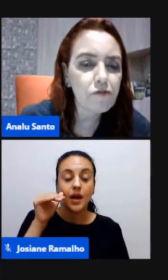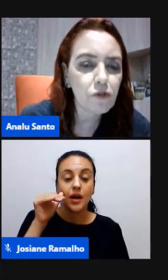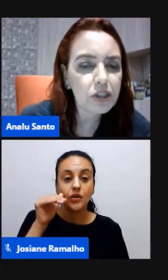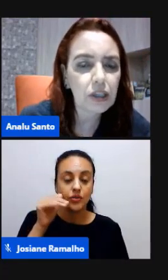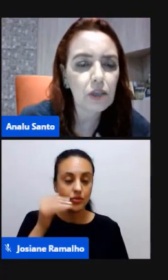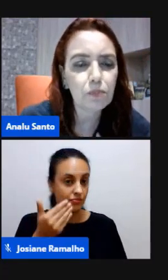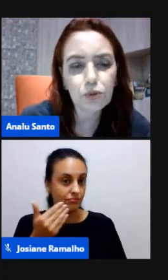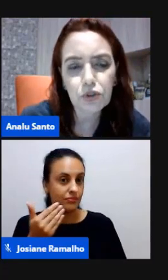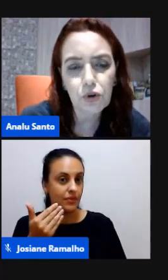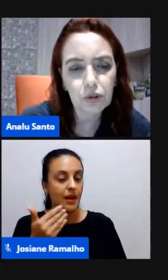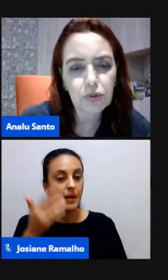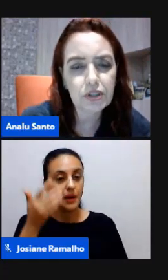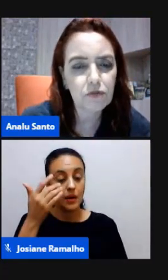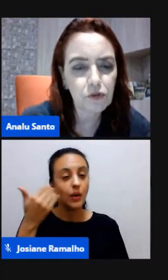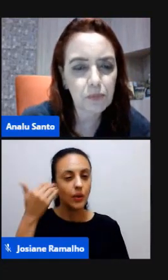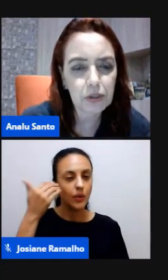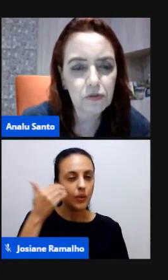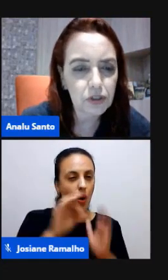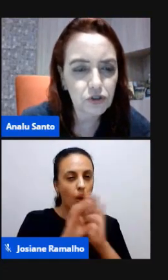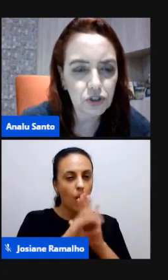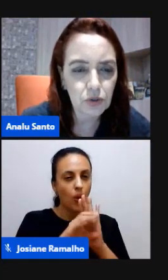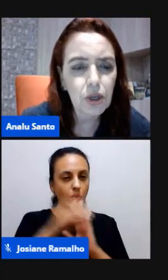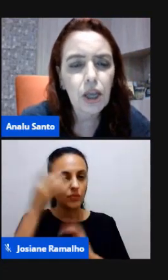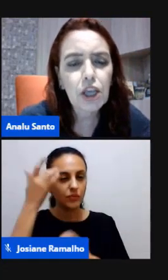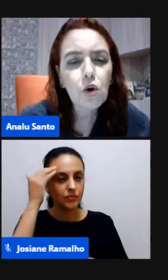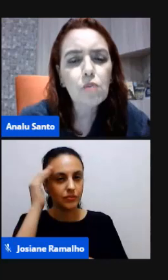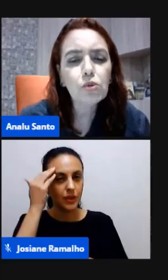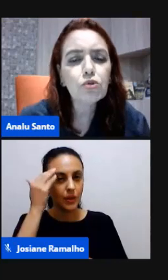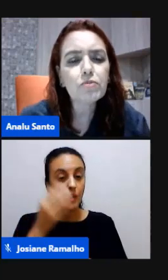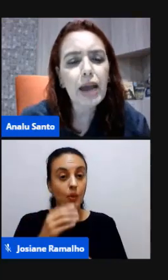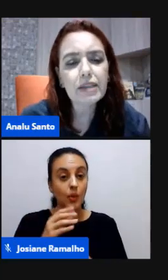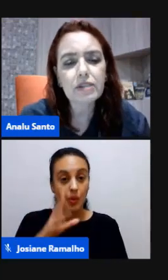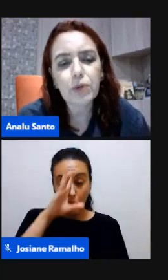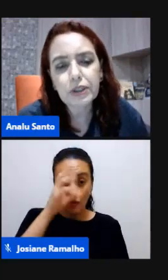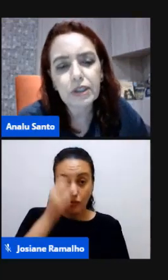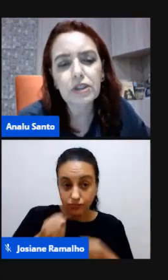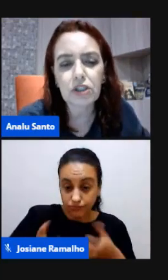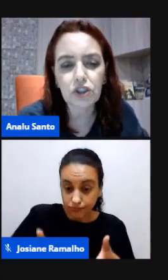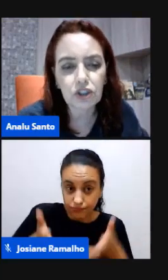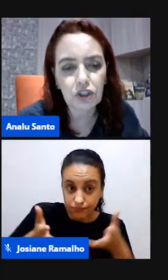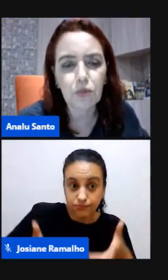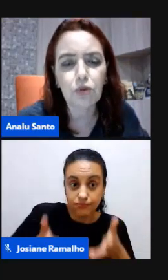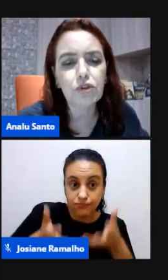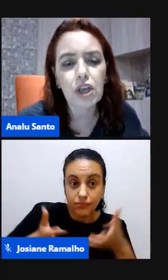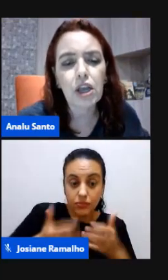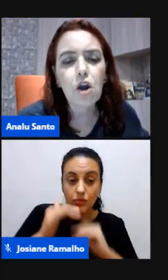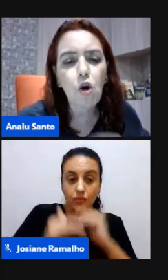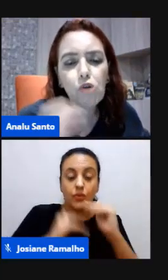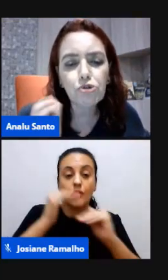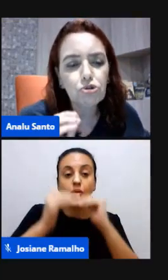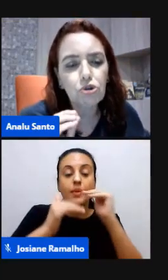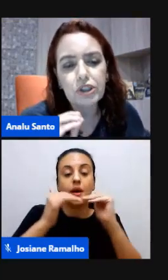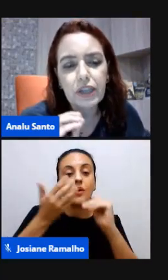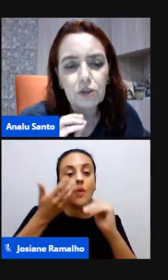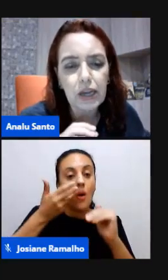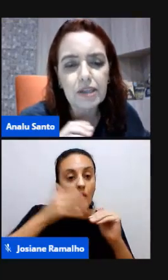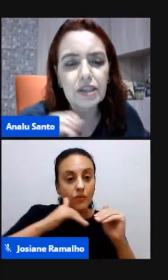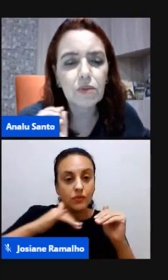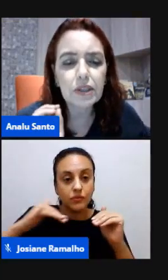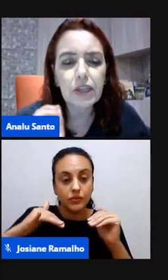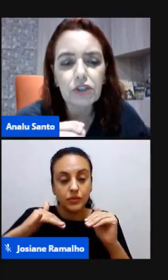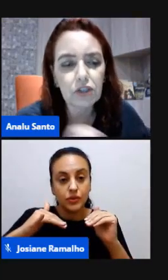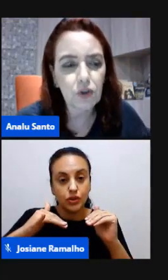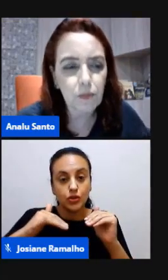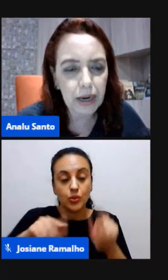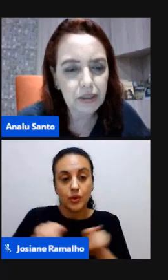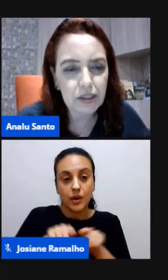como uma força que impulsiona o desenvolvimento infantil e como um dos mais importantes estímulos condutores da